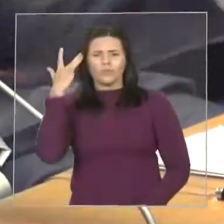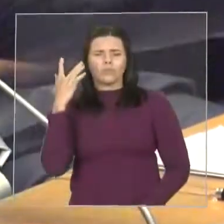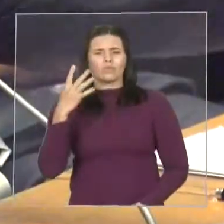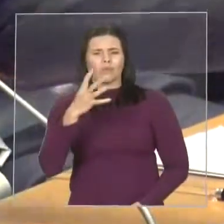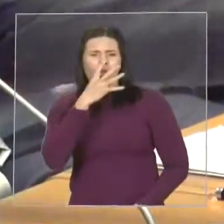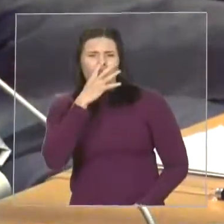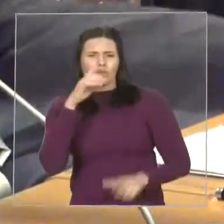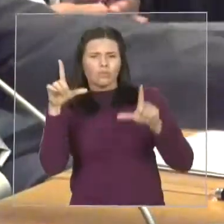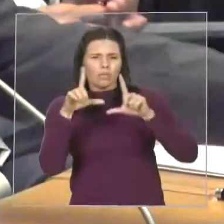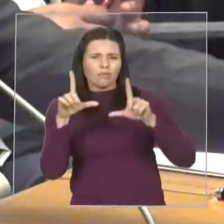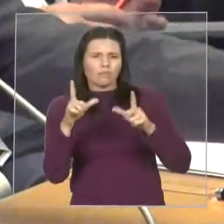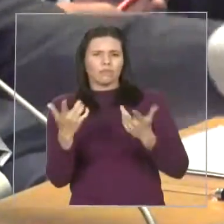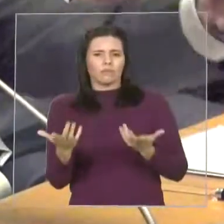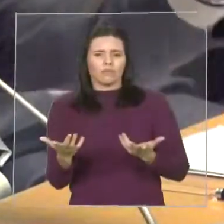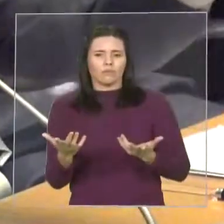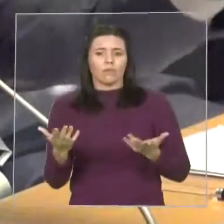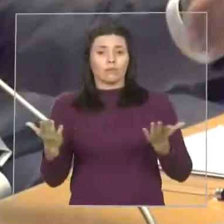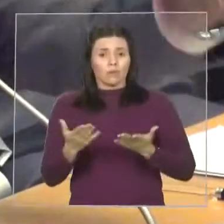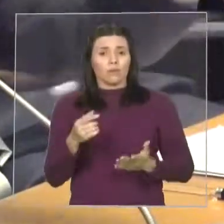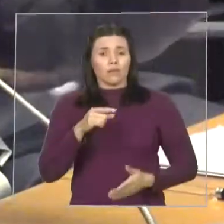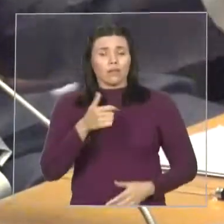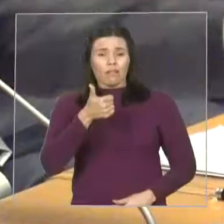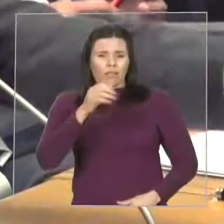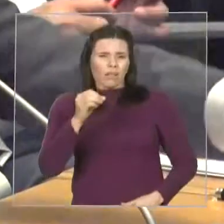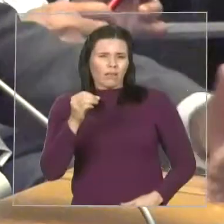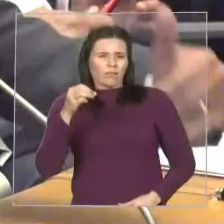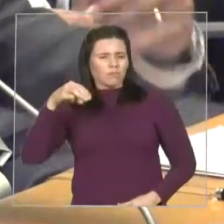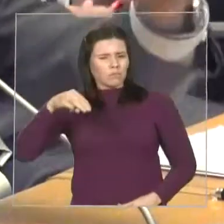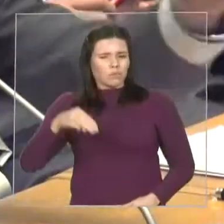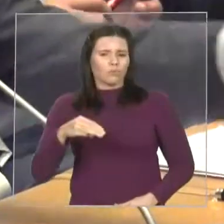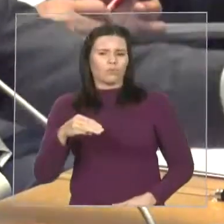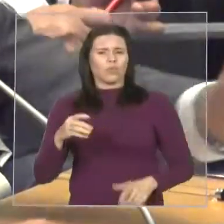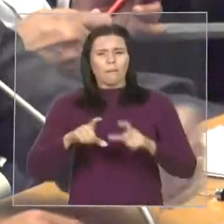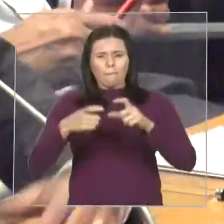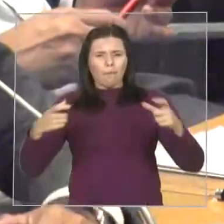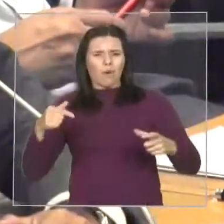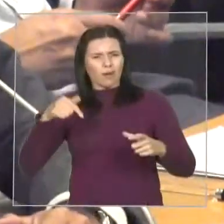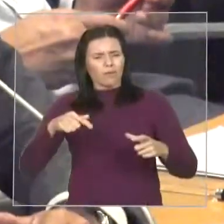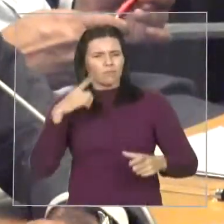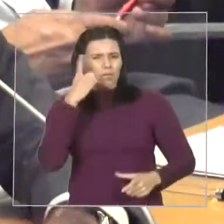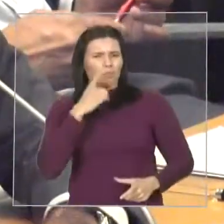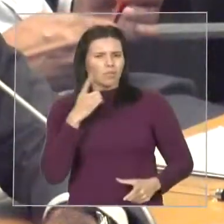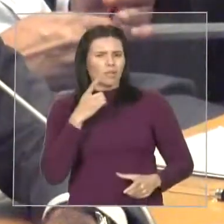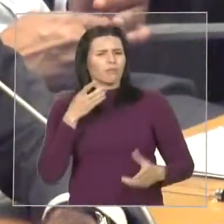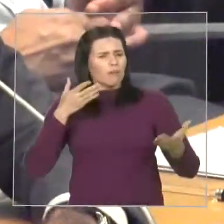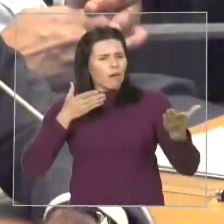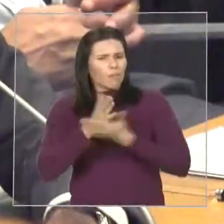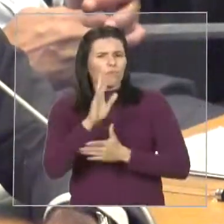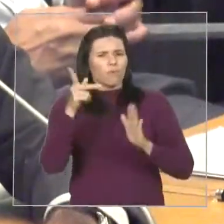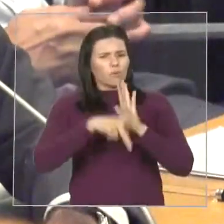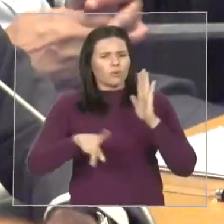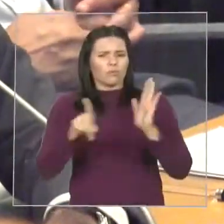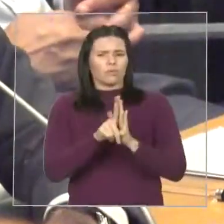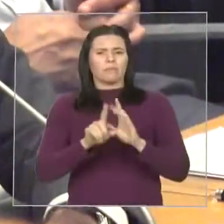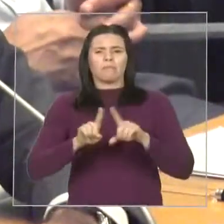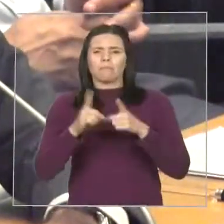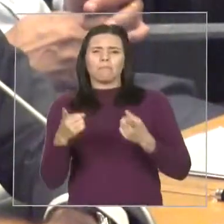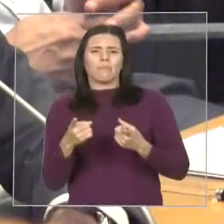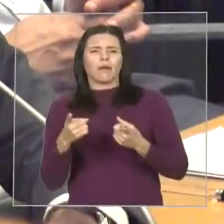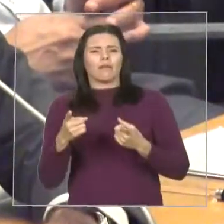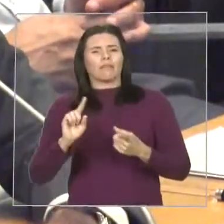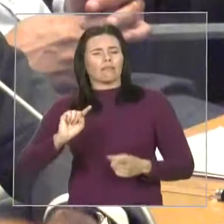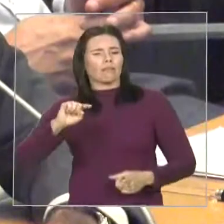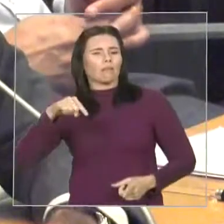há 10 minutos atrás foi aprovado por ampla maioria, sem discussão, e na hora da redação final, poucos